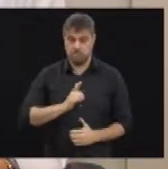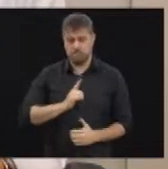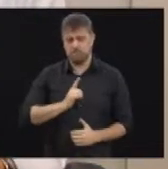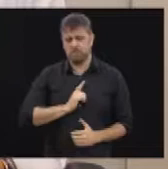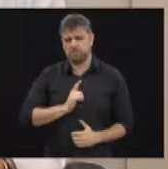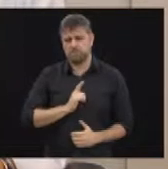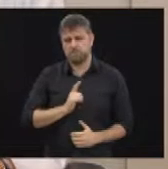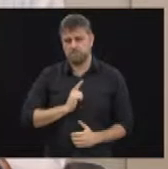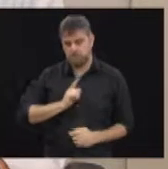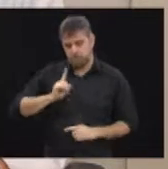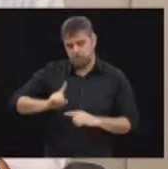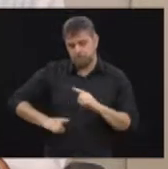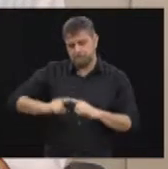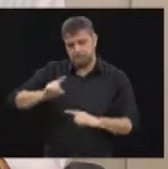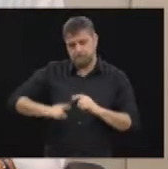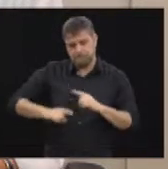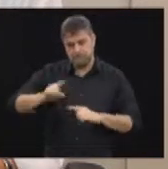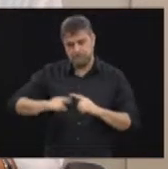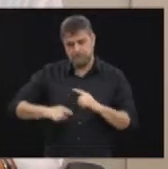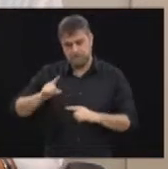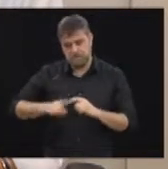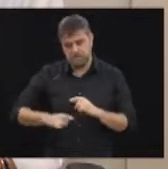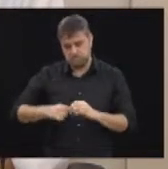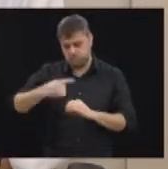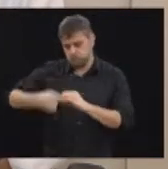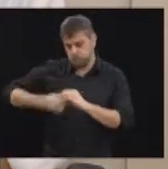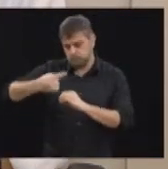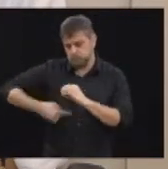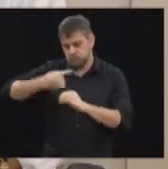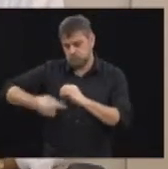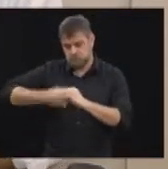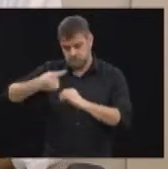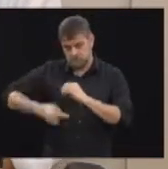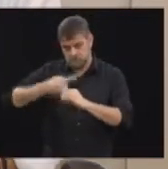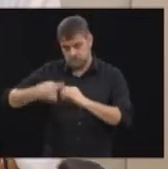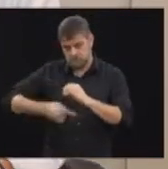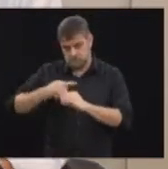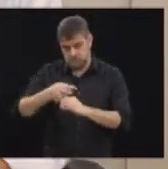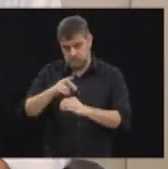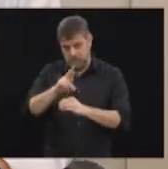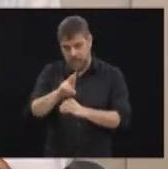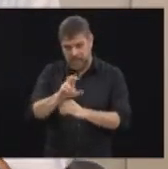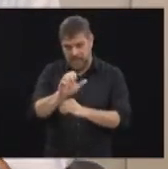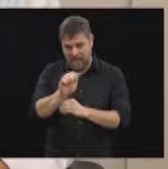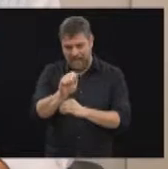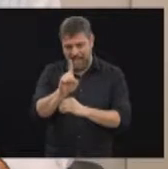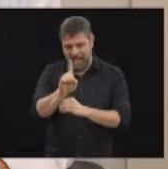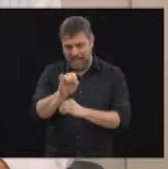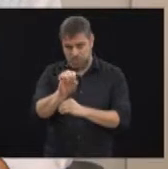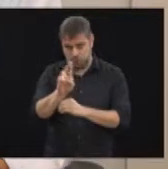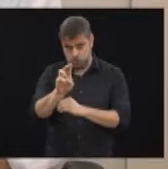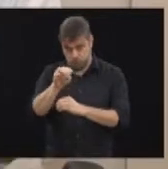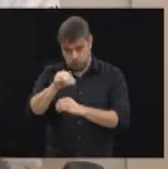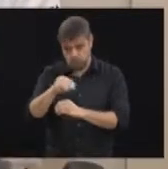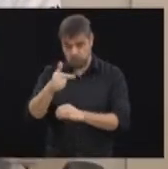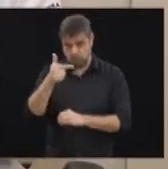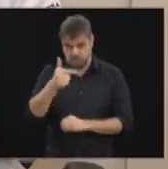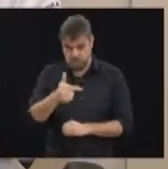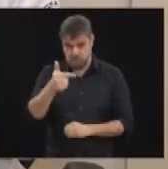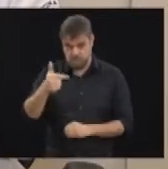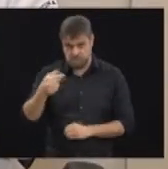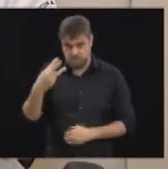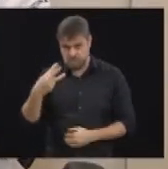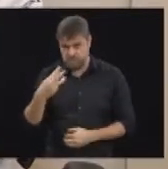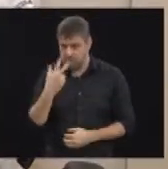existe um material radioativo chamado Radium-223, que